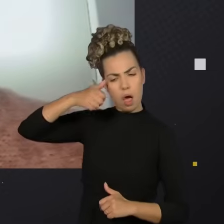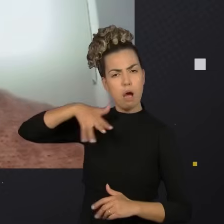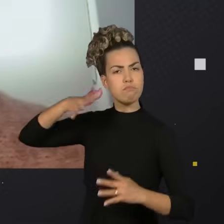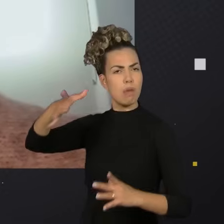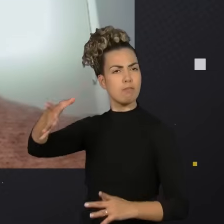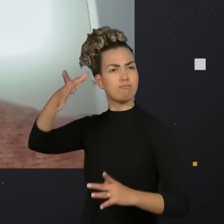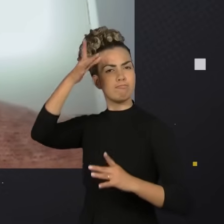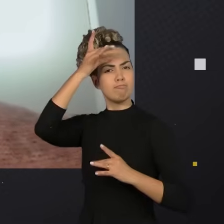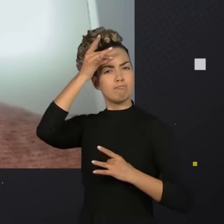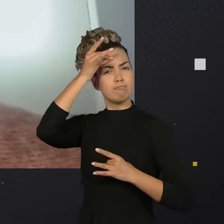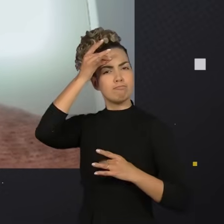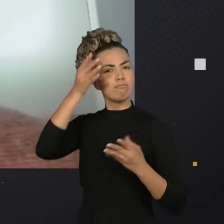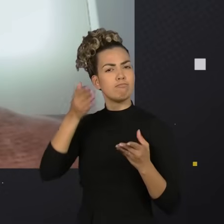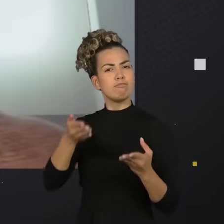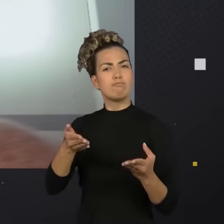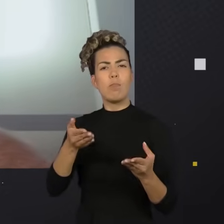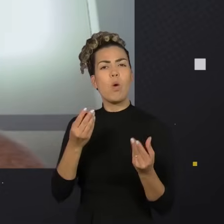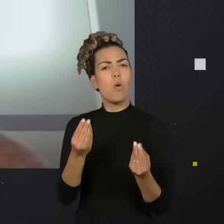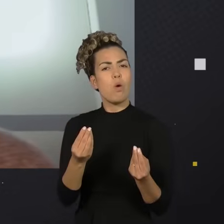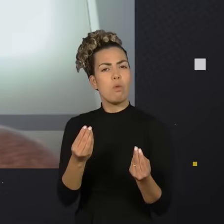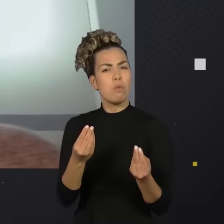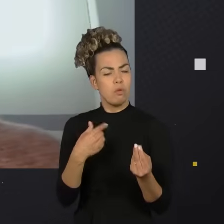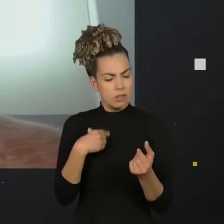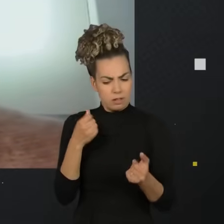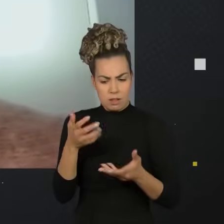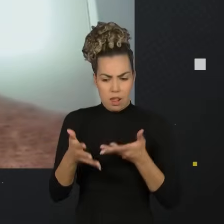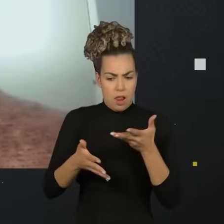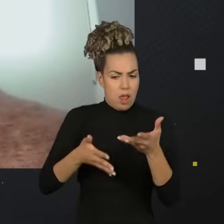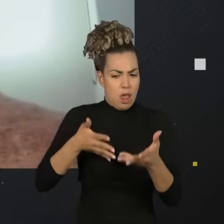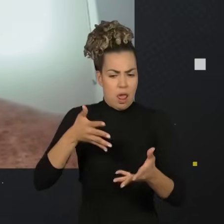de Souza é chover no molhado.